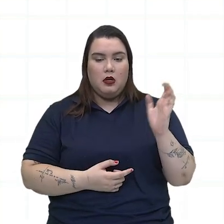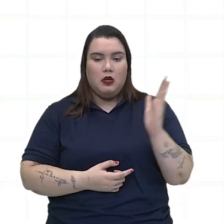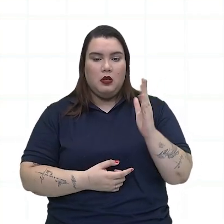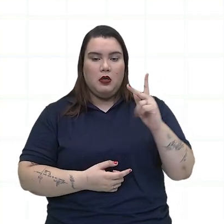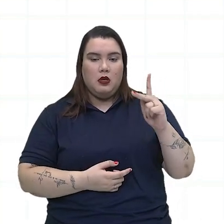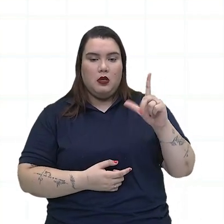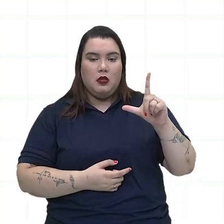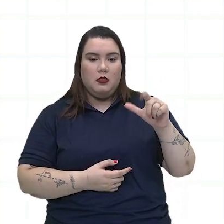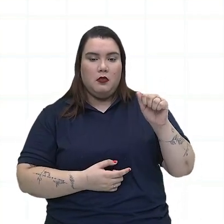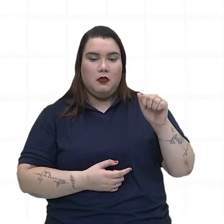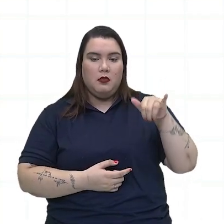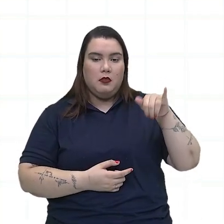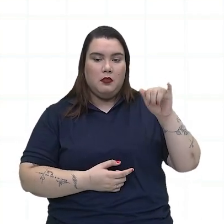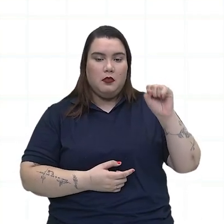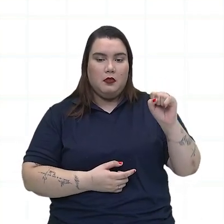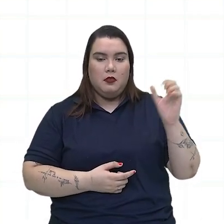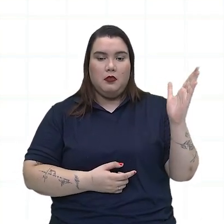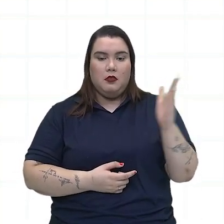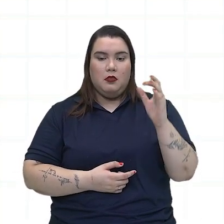plays